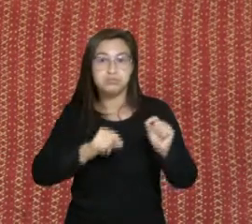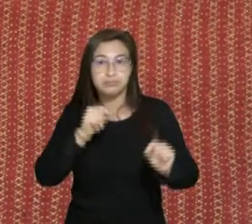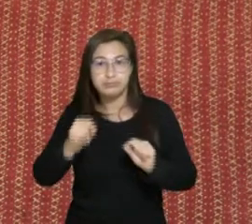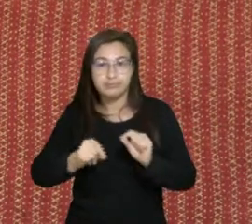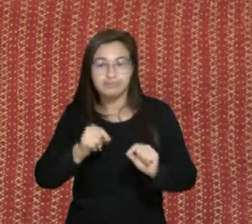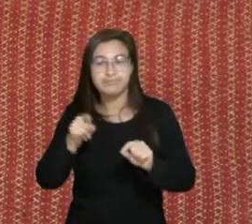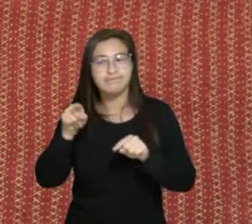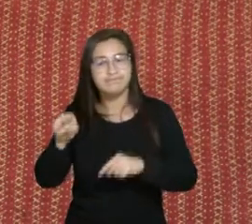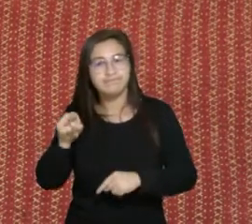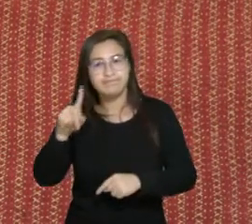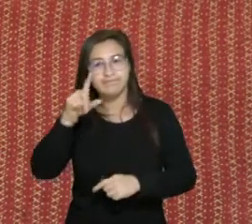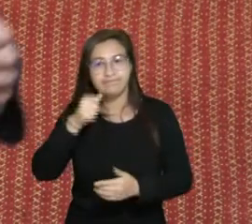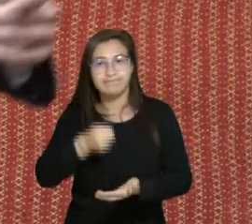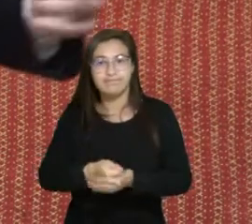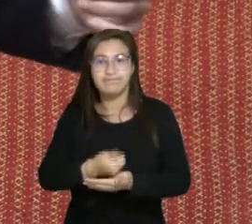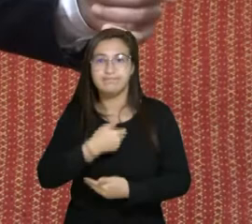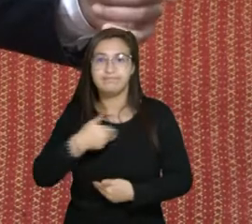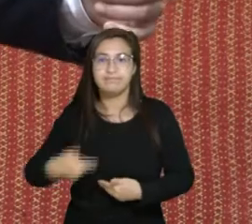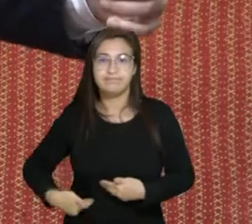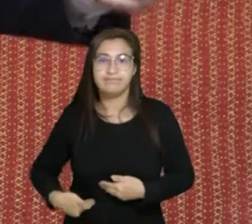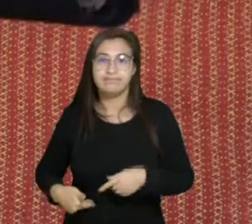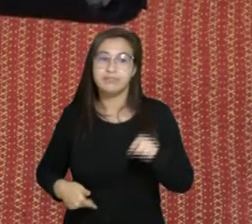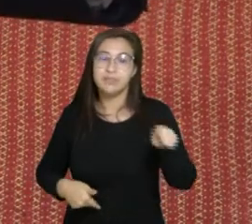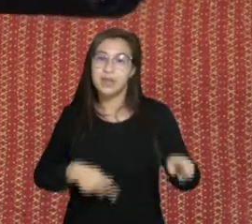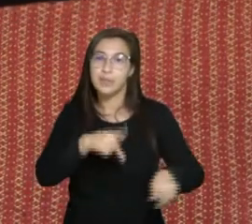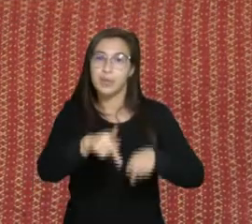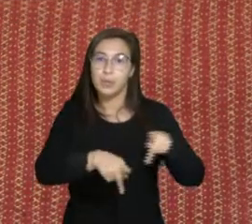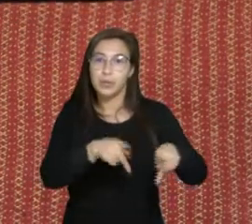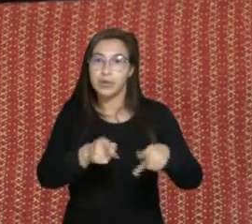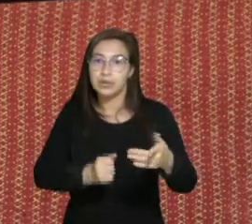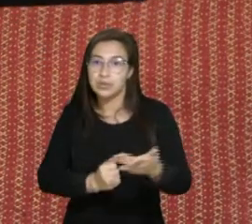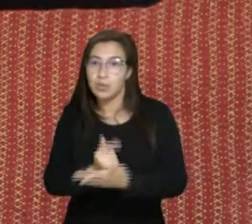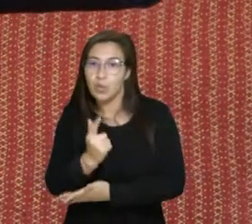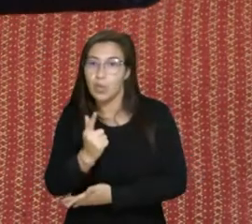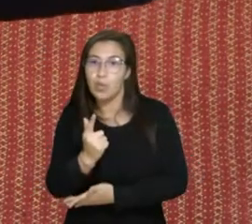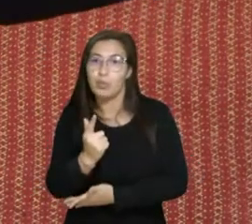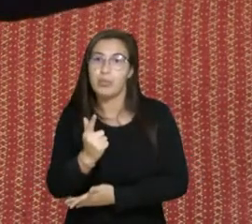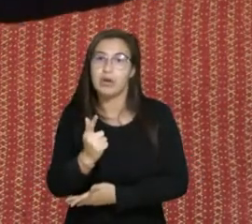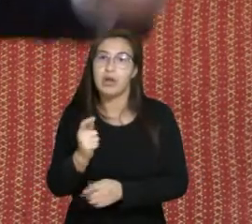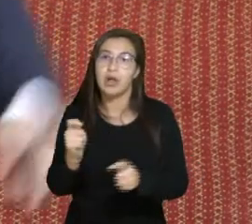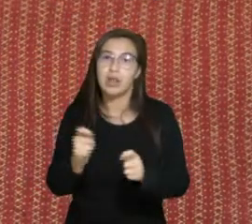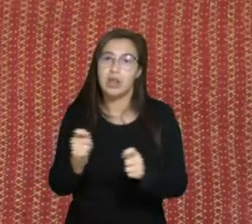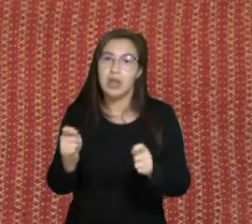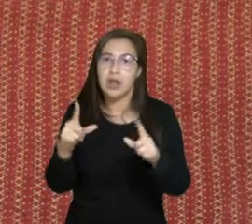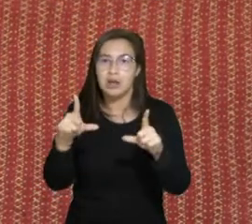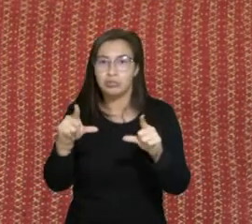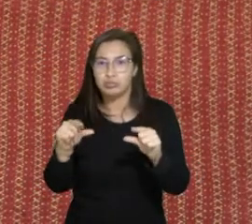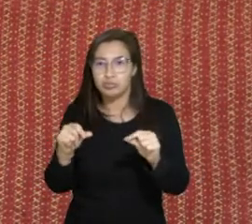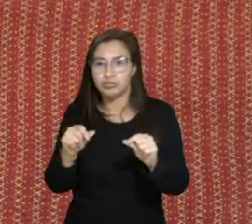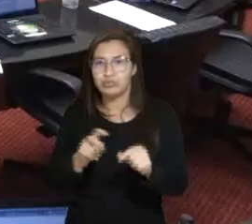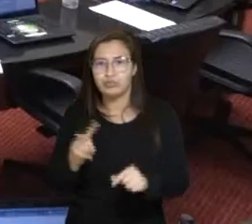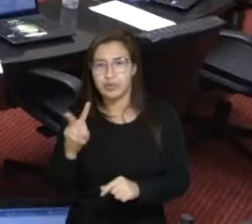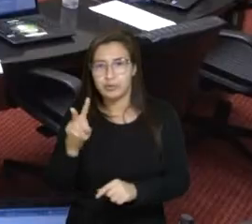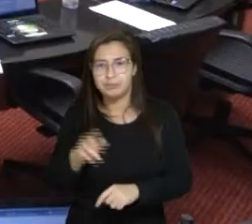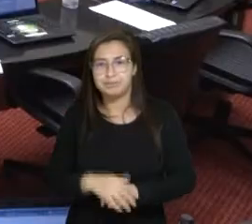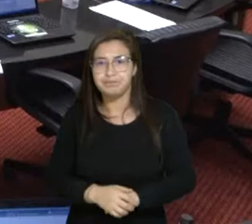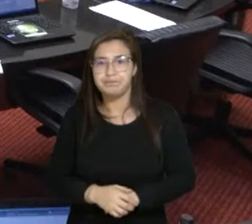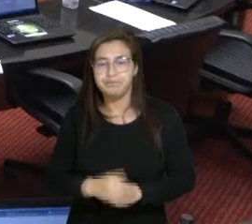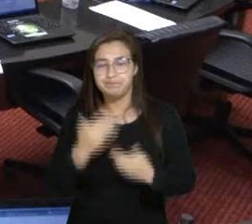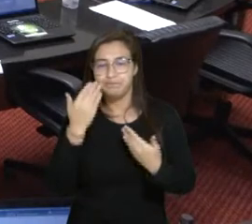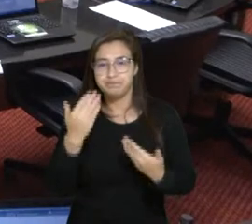ato do governo o consumidor final que quer preços mais baratos na prateleira Obrigado presente